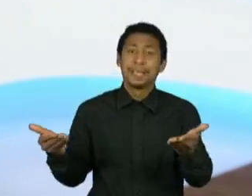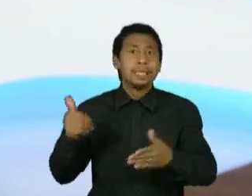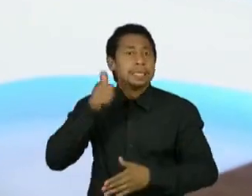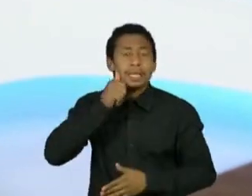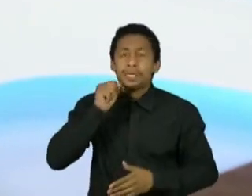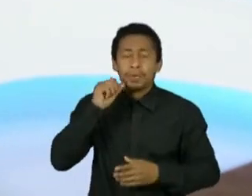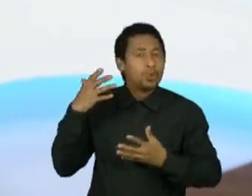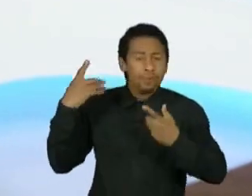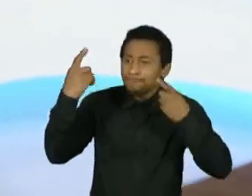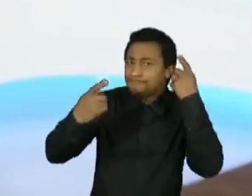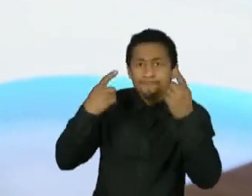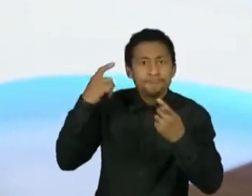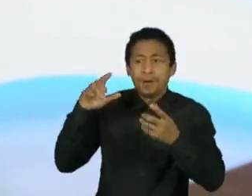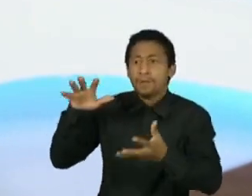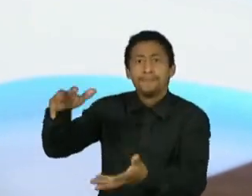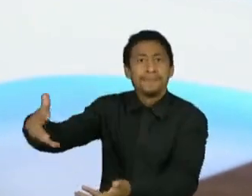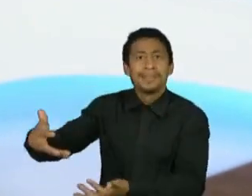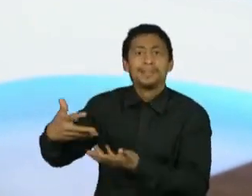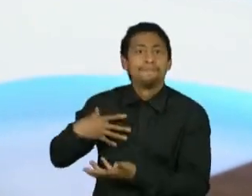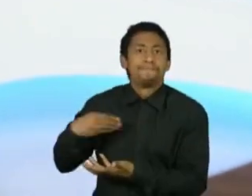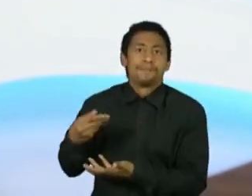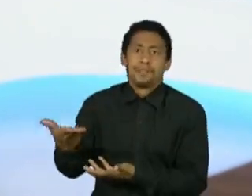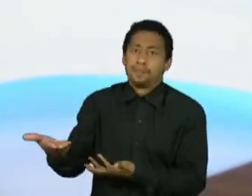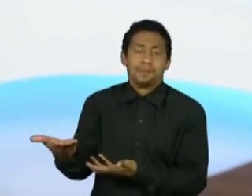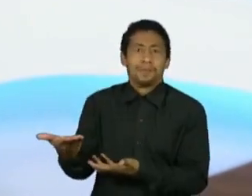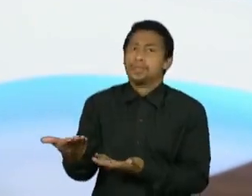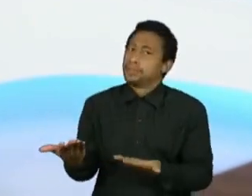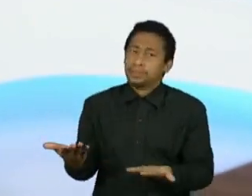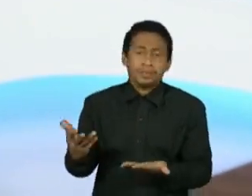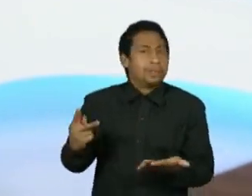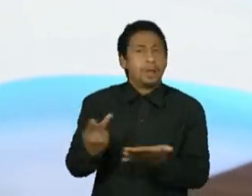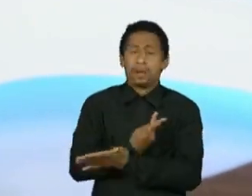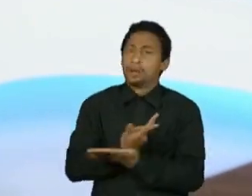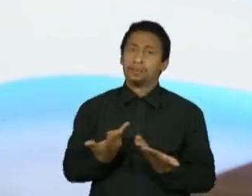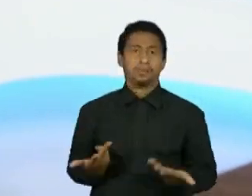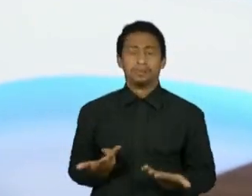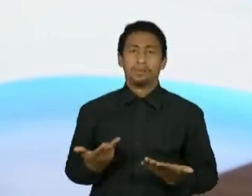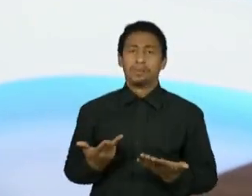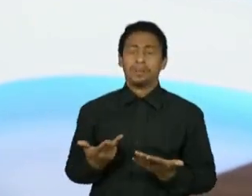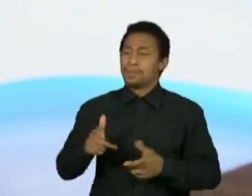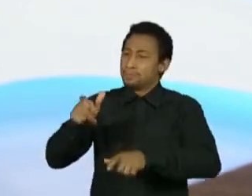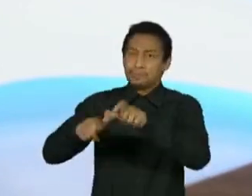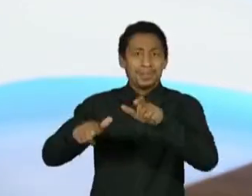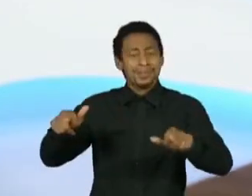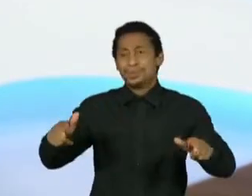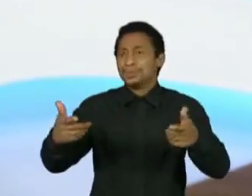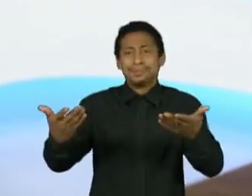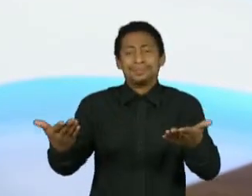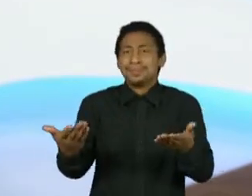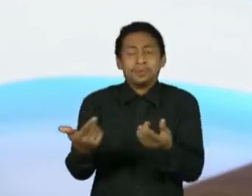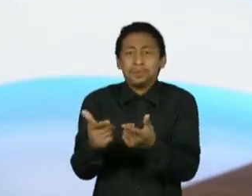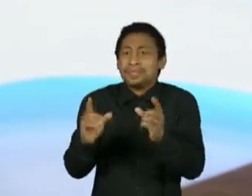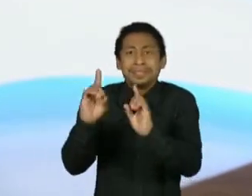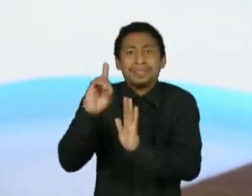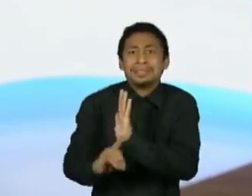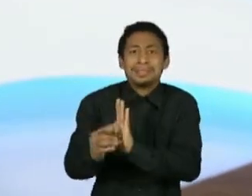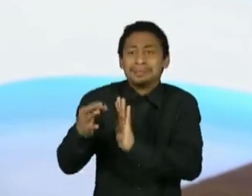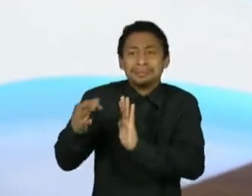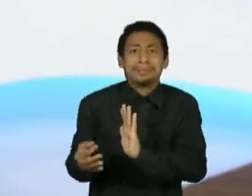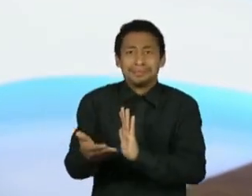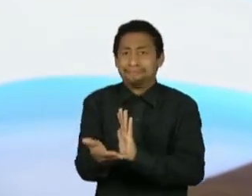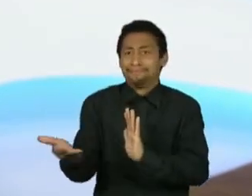de que ninguém merece ser retirado de um mangue, ninguém merece morrer dessa maneira. A gente tem vivido e tem revivido, eu diria,